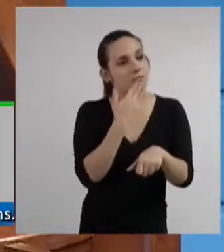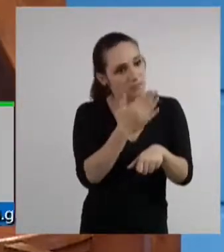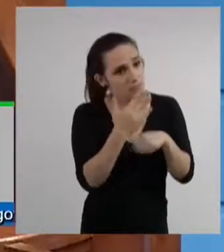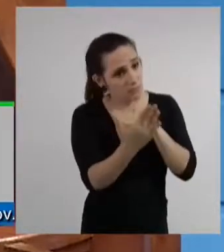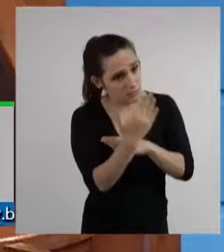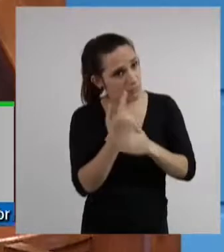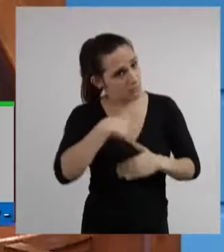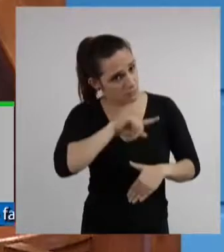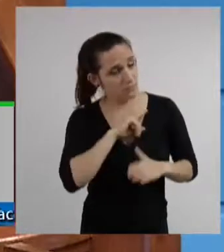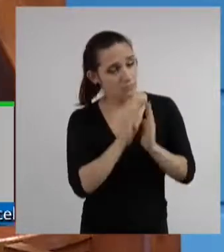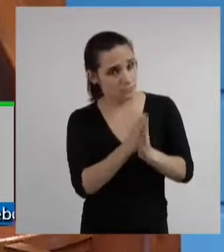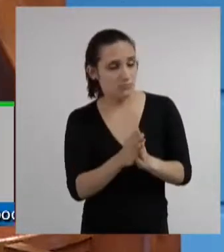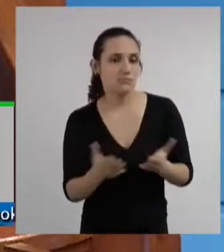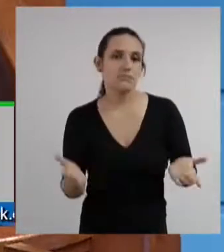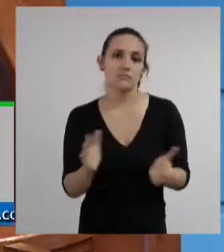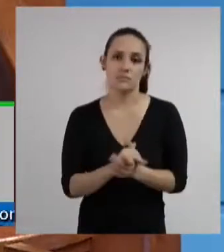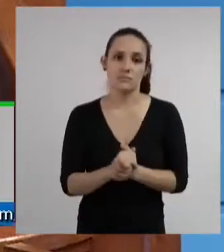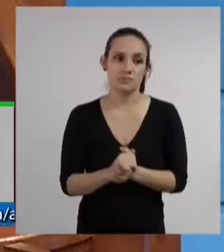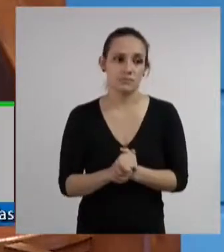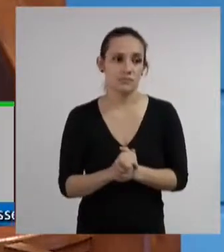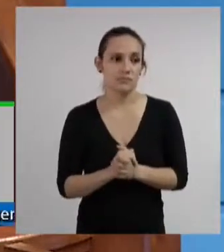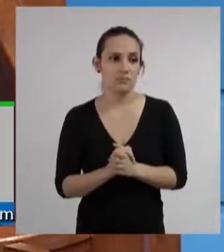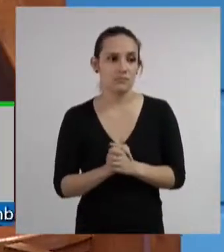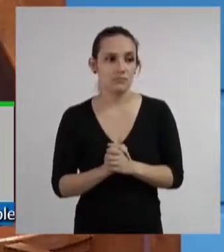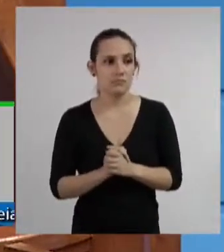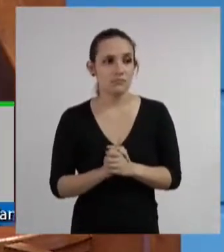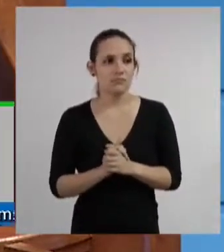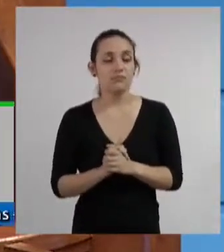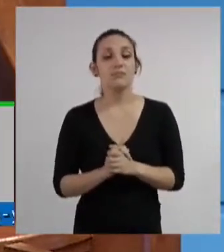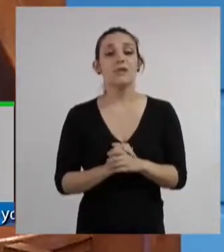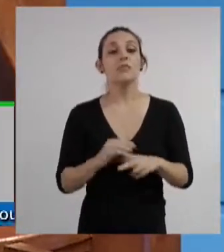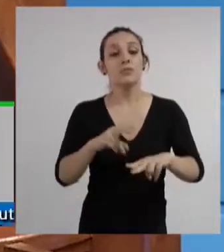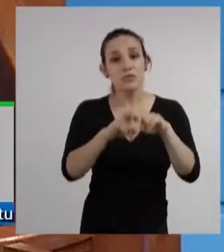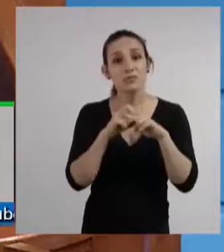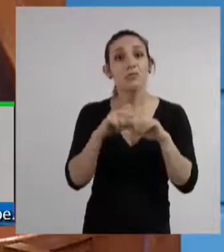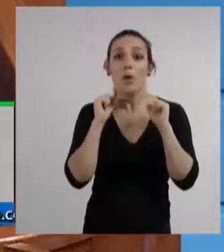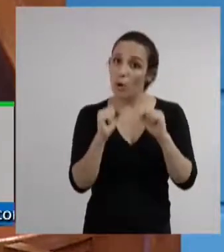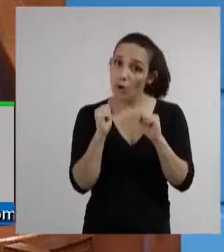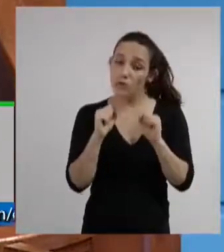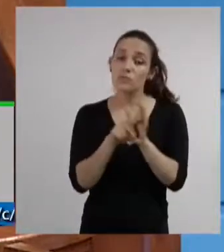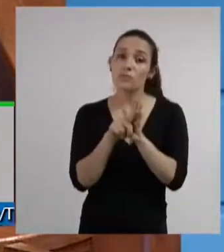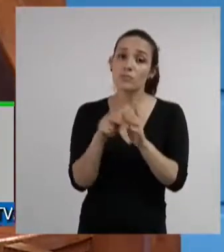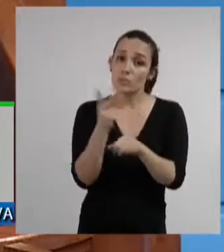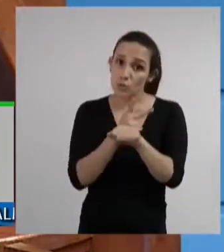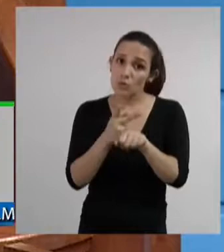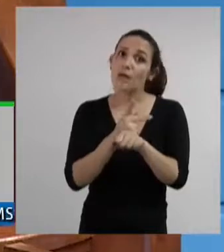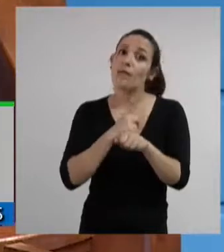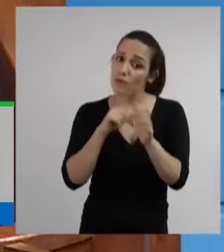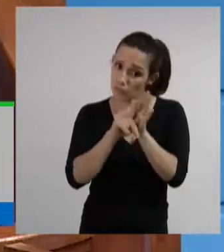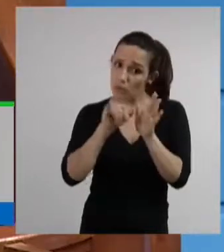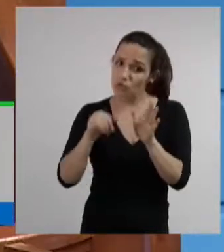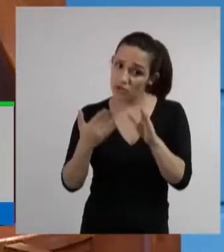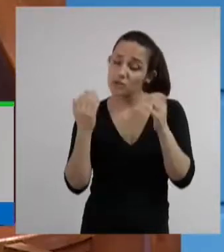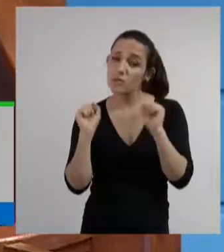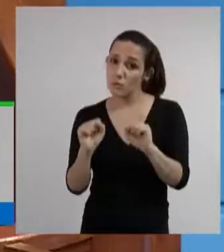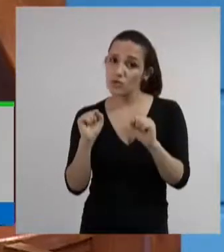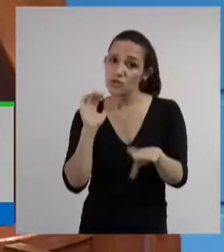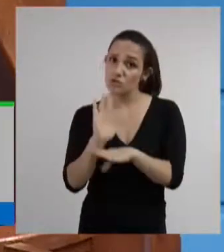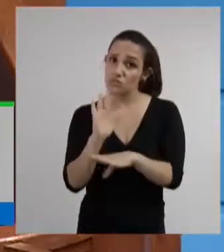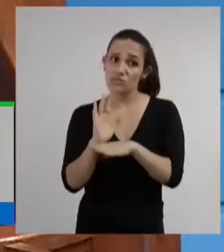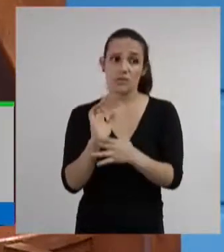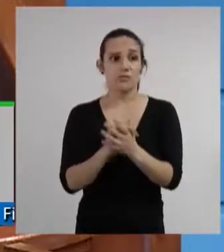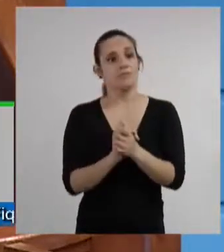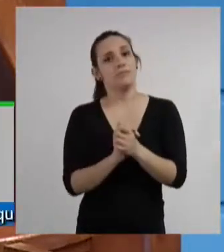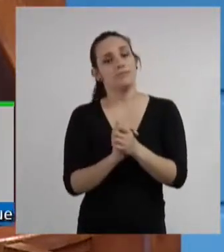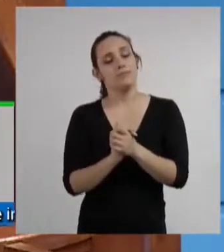fronteiras. Agora, eles atendem nos programas que podem ser atendidos. Por exemplo, na questão de segurança pública,